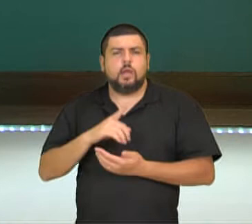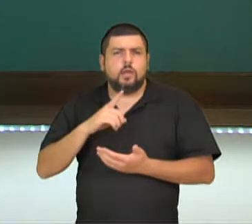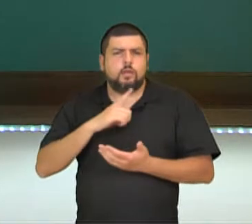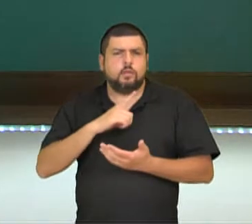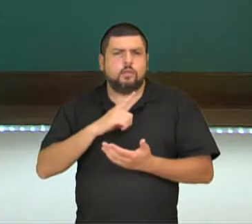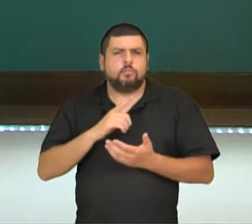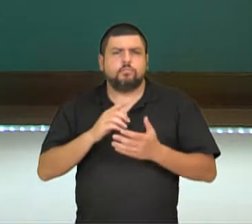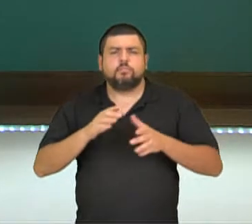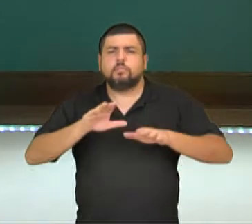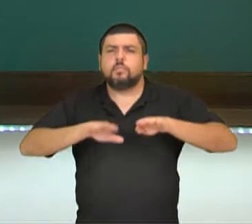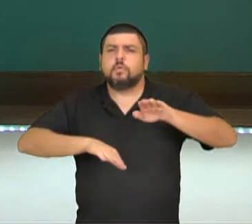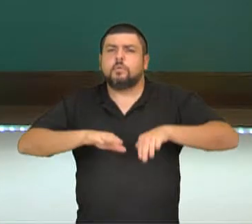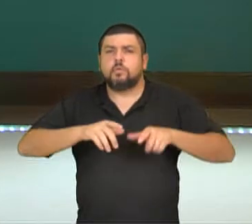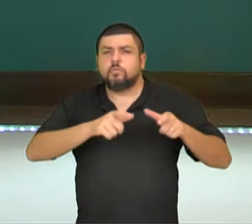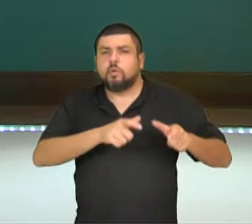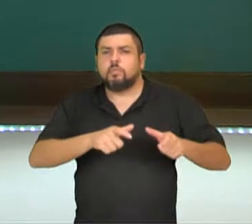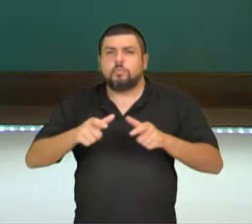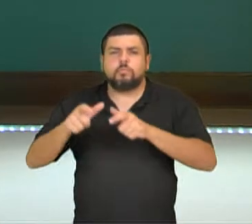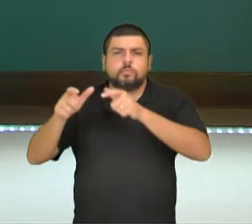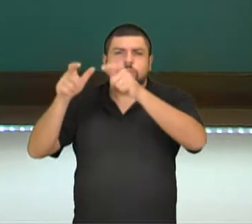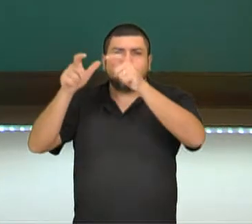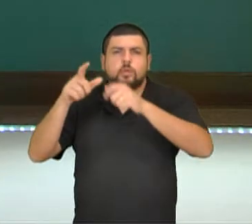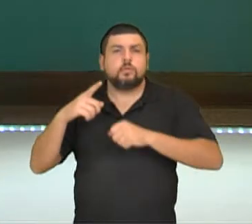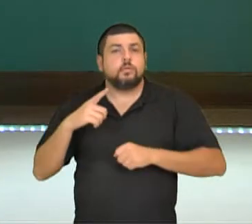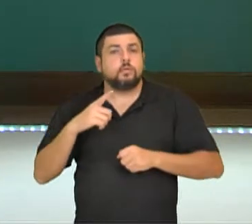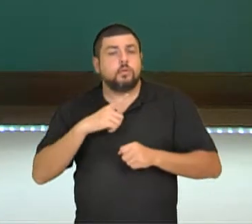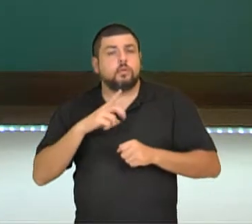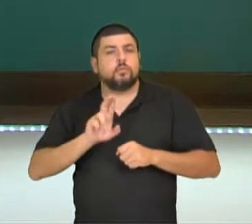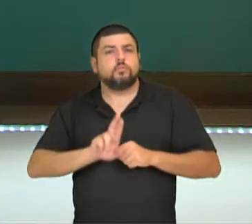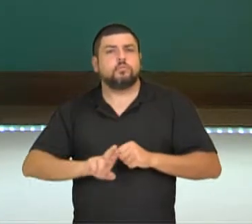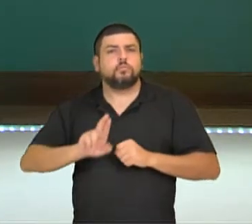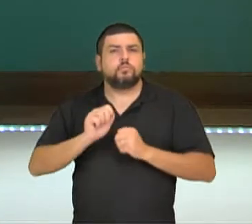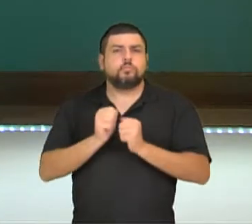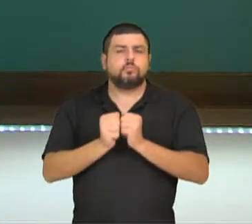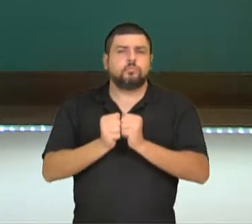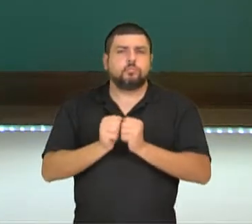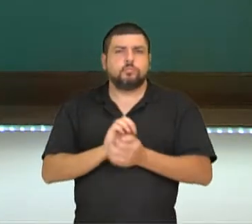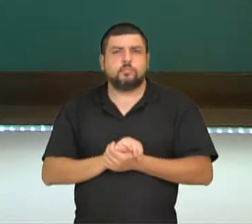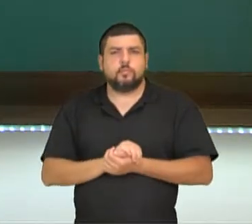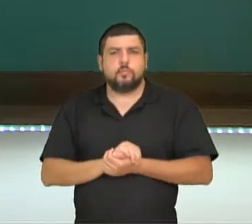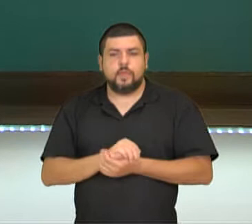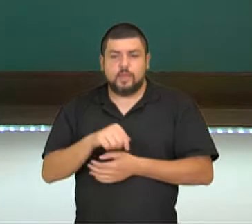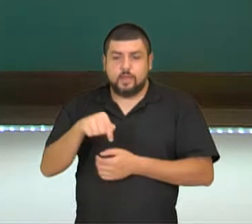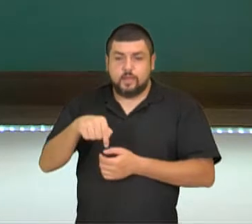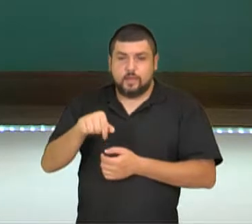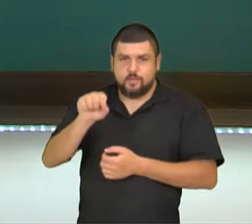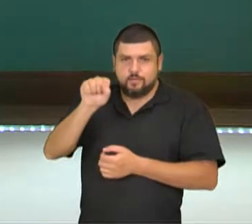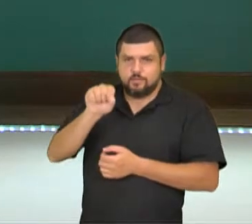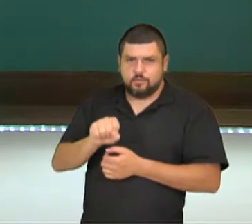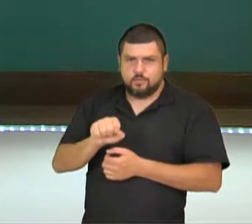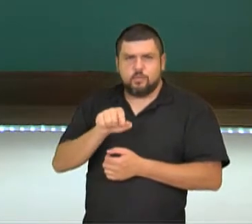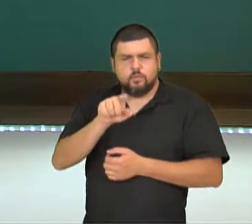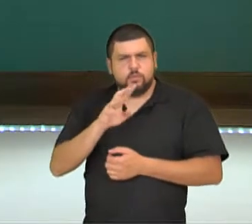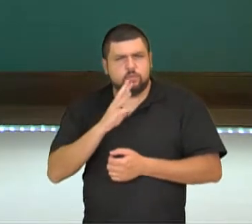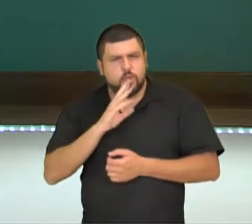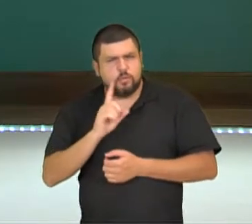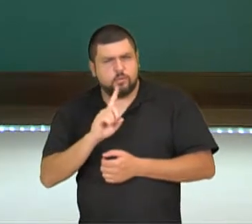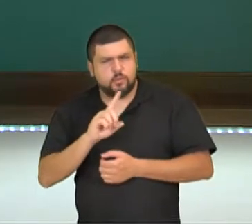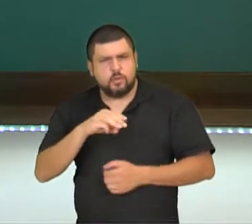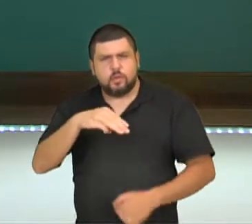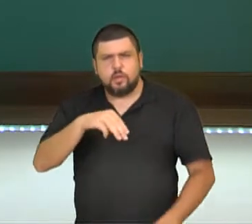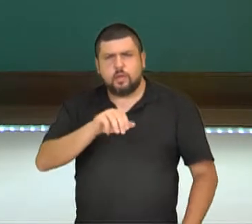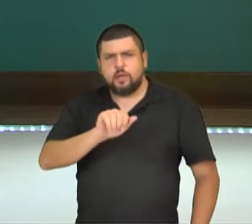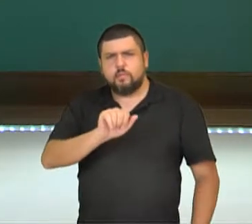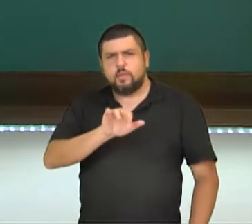da região, eles são típicos daquela região. Para nós aqui, você não sabe o que é Maria Isabel? É arroz